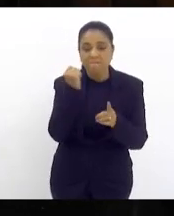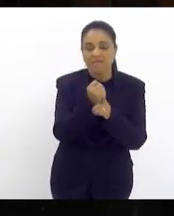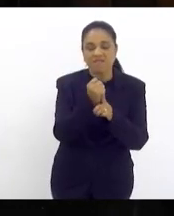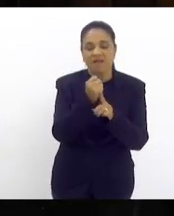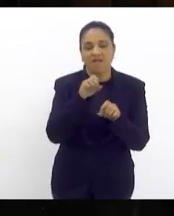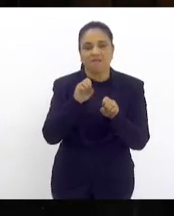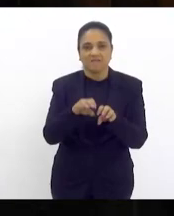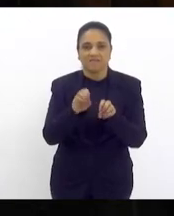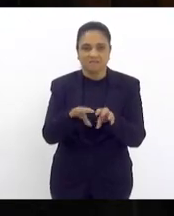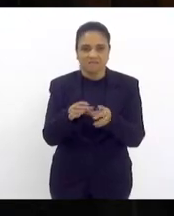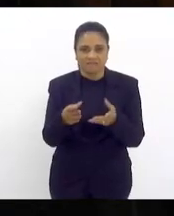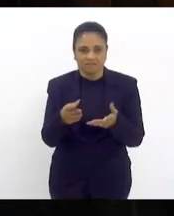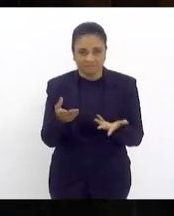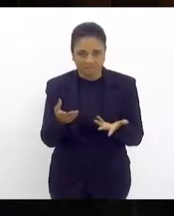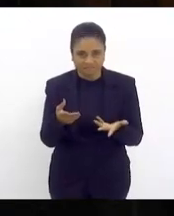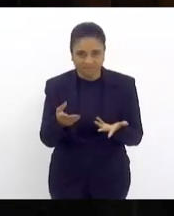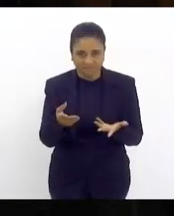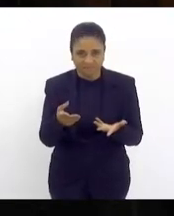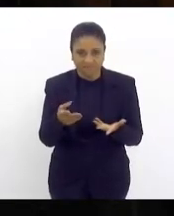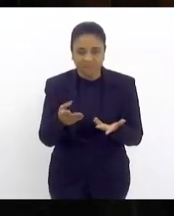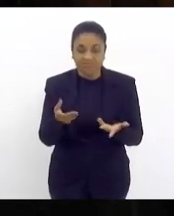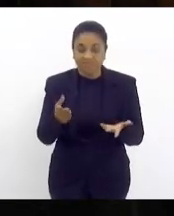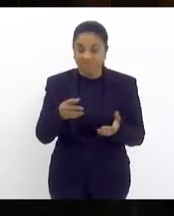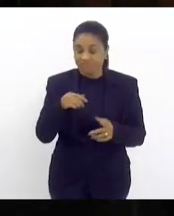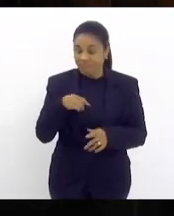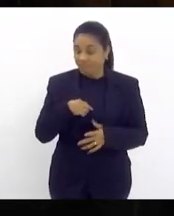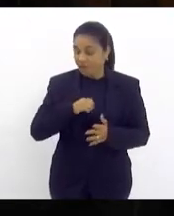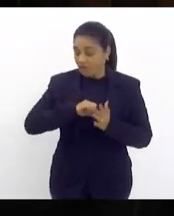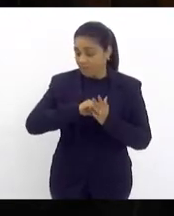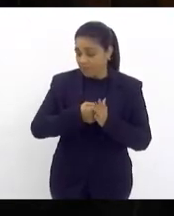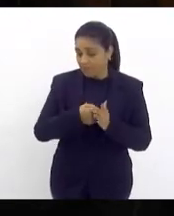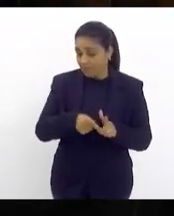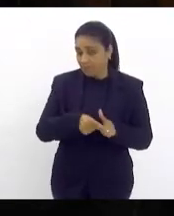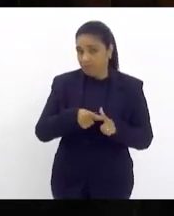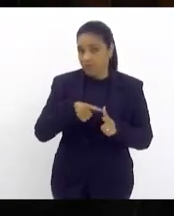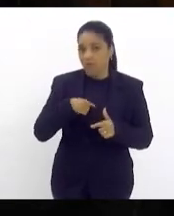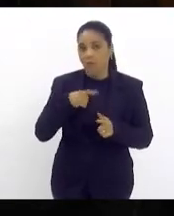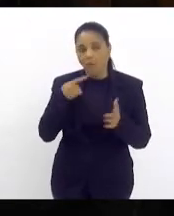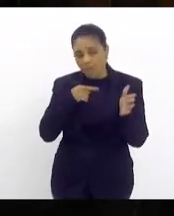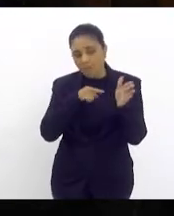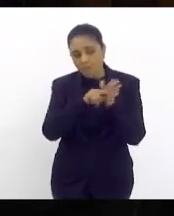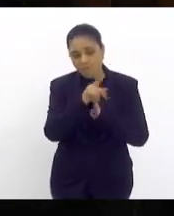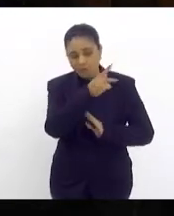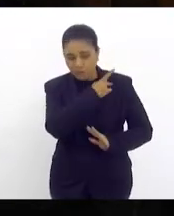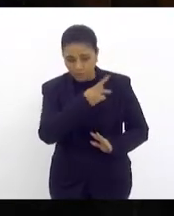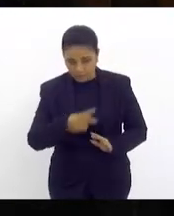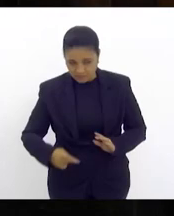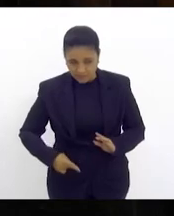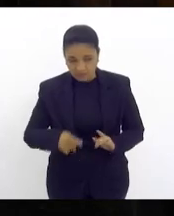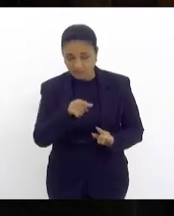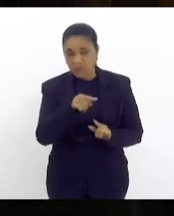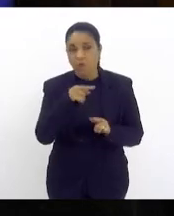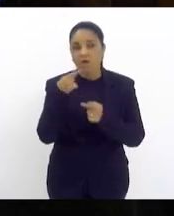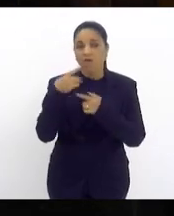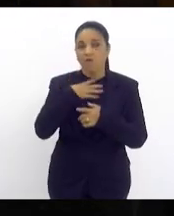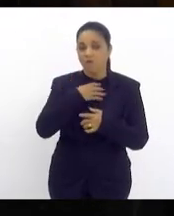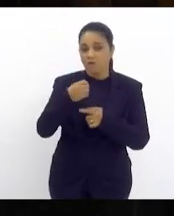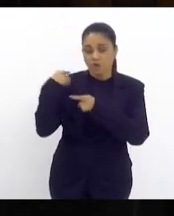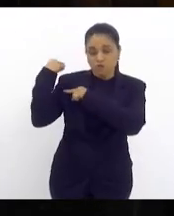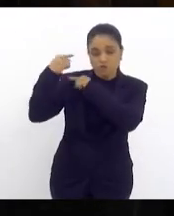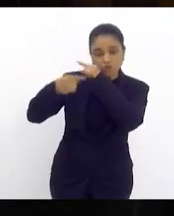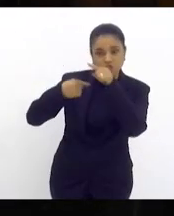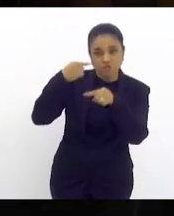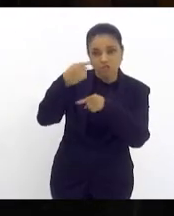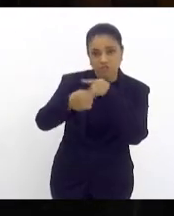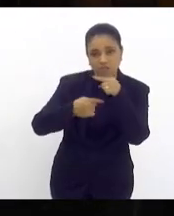dá uma pausa aqui para essa fera eu eu te pergunto Presidente se outro provavelmente seu filho é da geração também que acompanhou